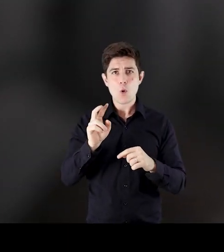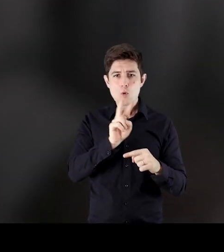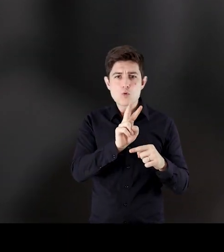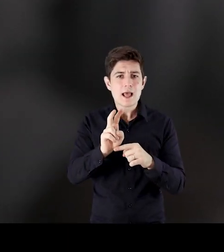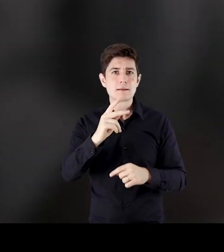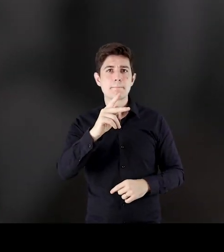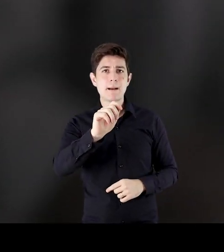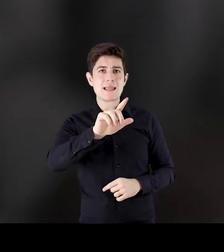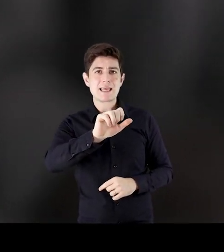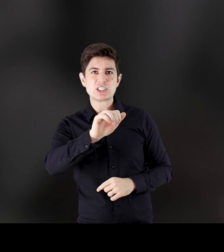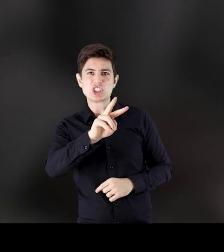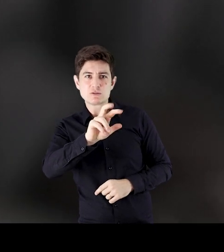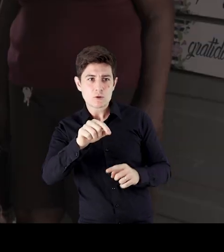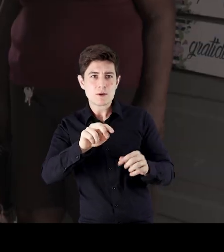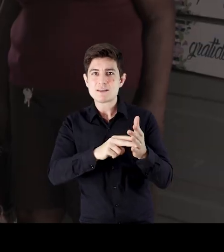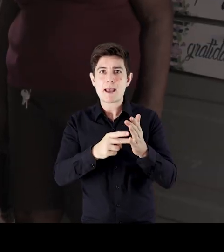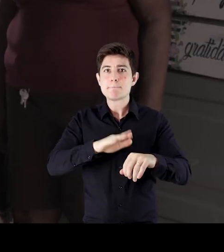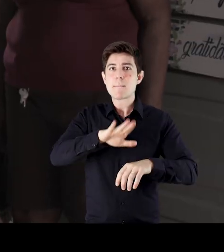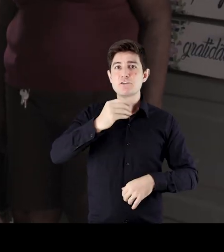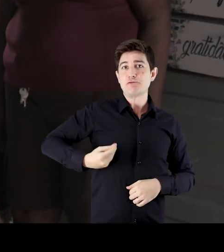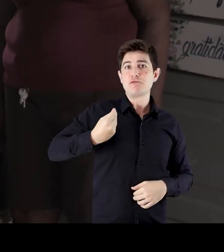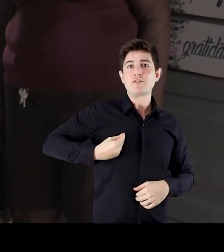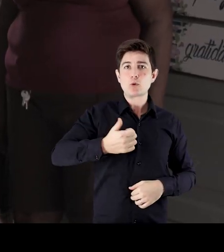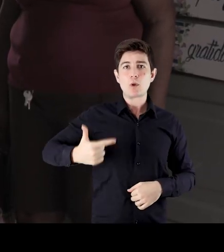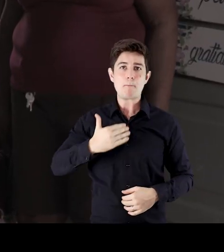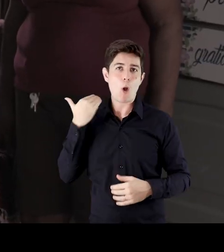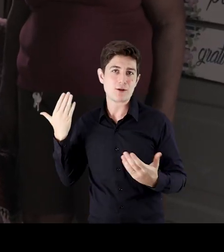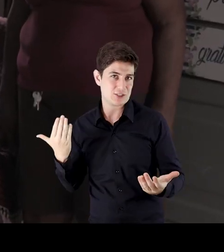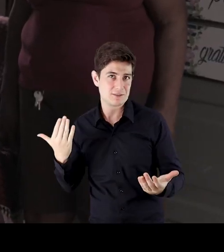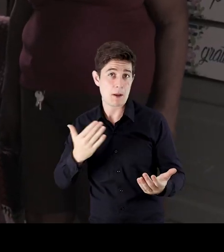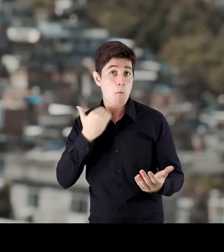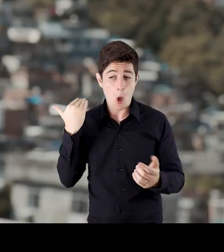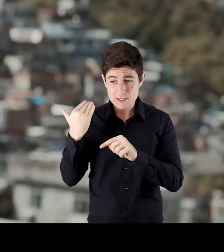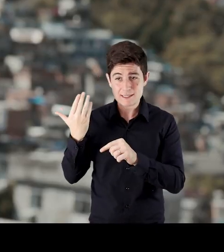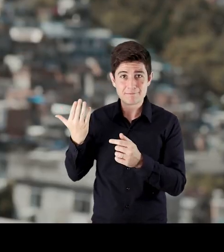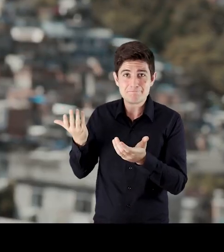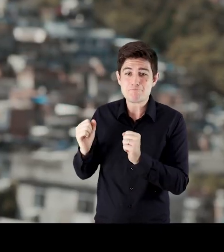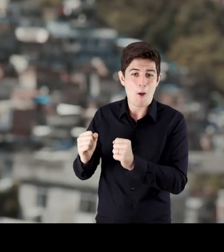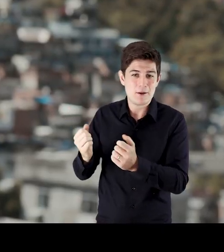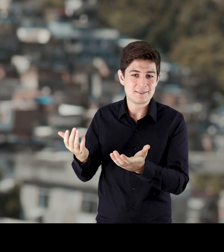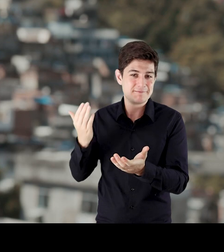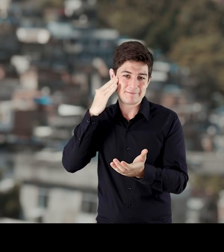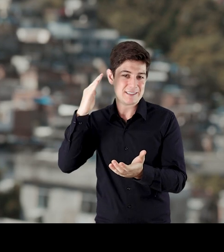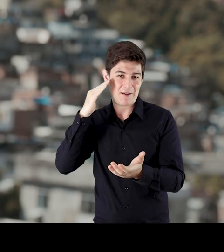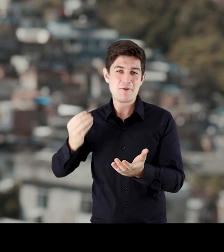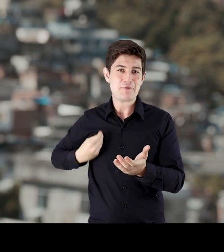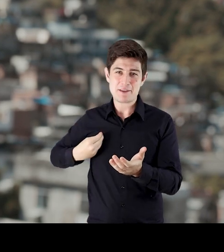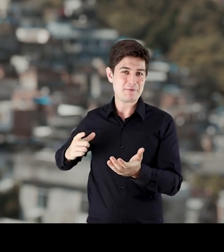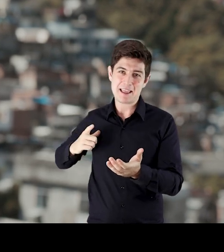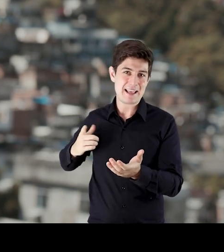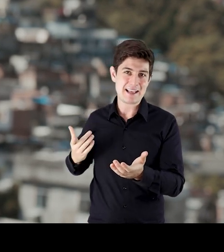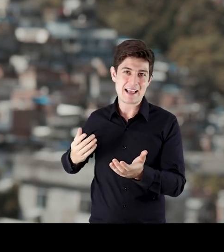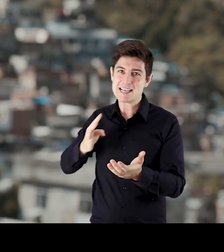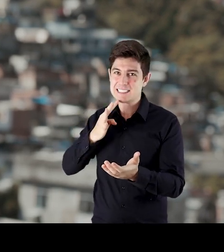mais vida do que morte. Morte é um episódio que ninguém pode faltar dele, não tem como mandar ninguém no lugar, então